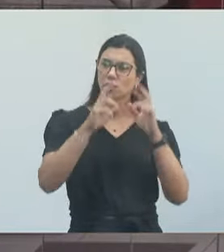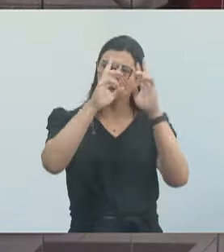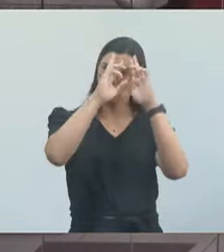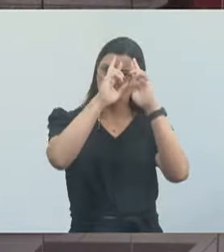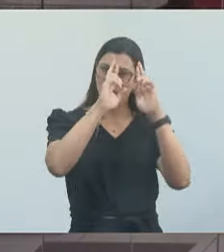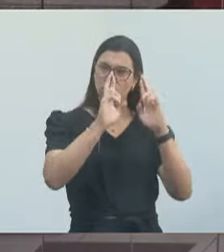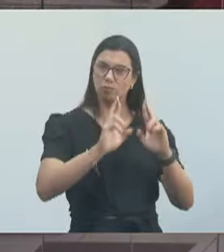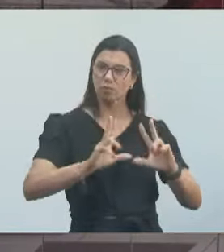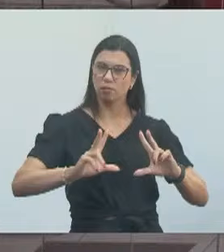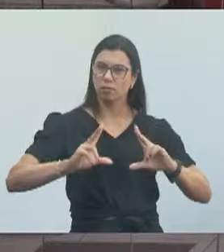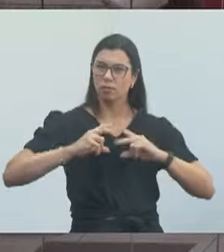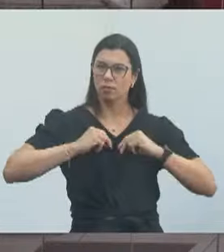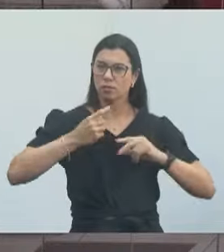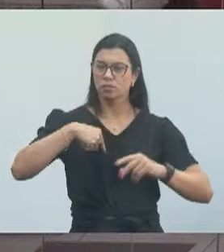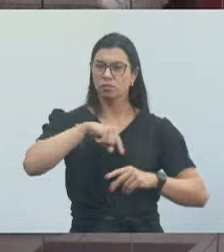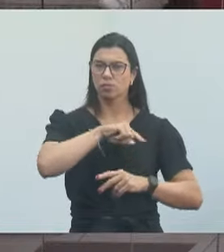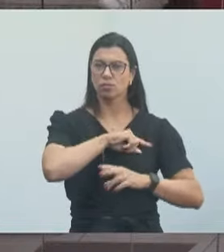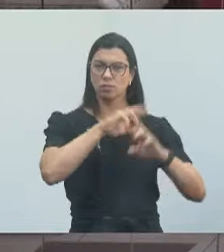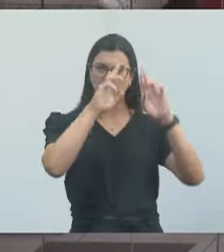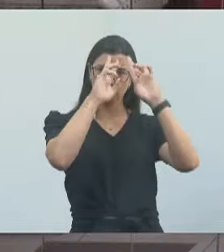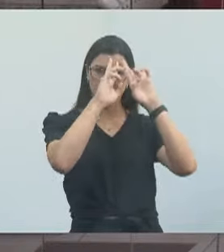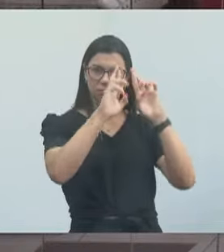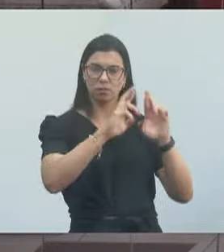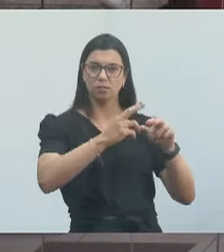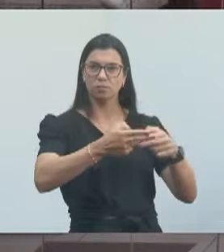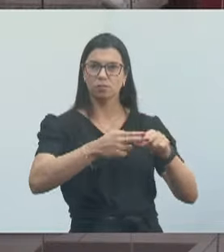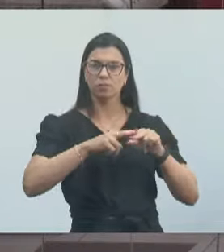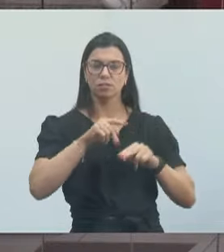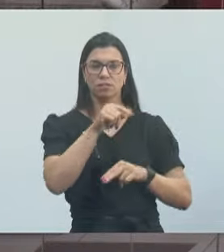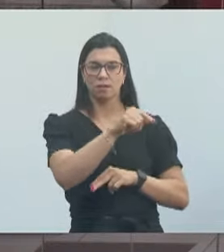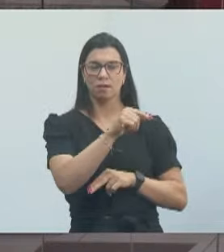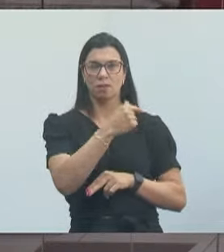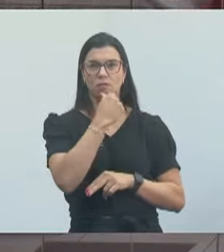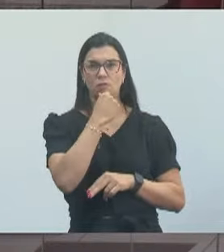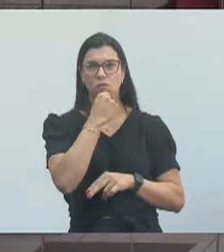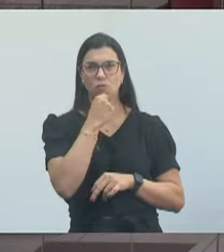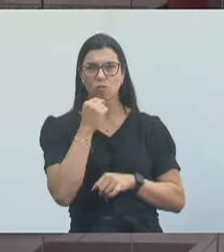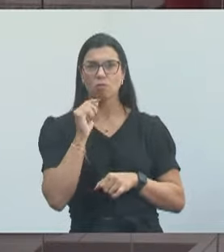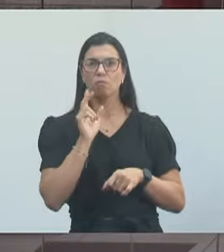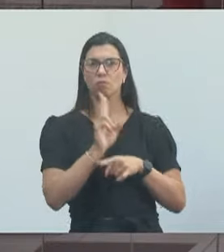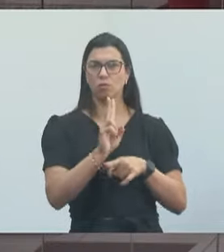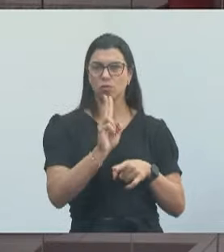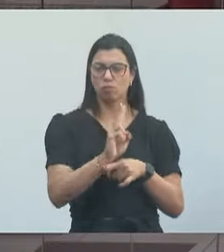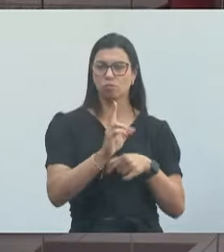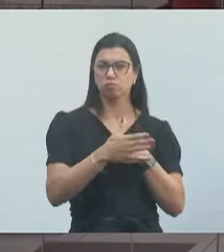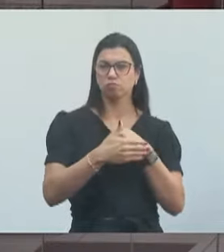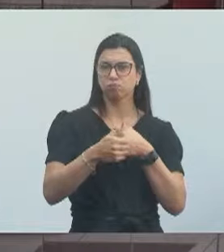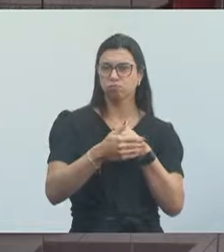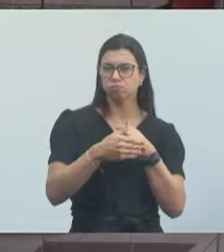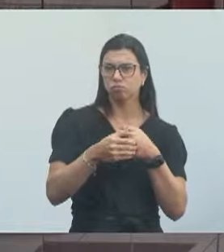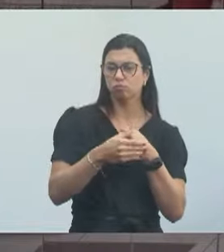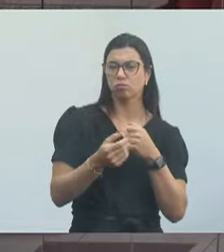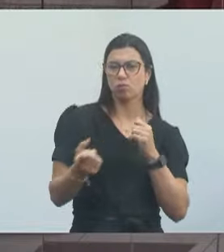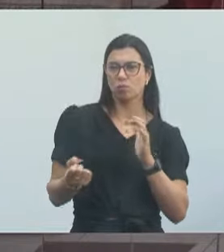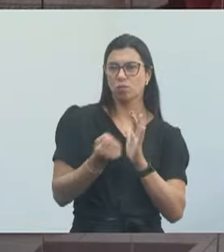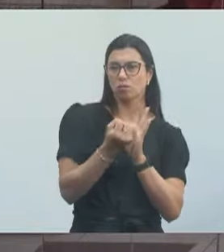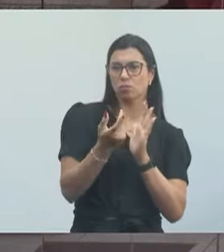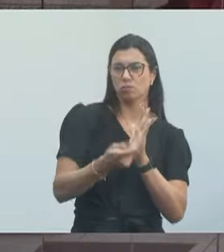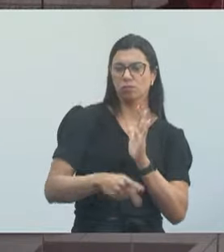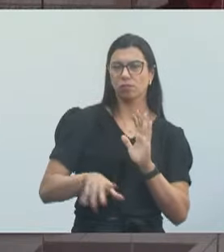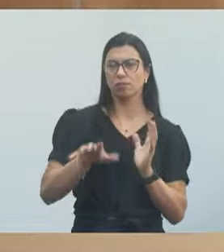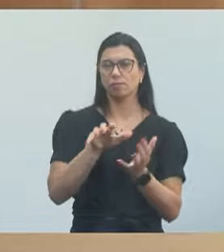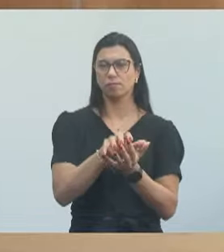e merece o nosso respeito, que esse menino cuida com carinho do nosso patrimônio, da nossa cidade, que é do